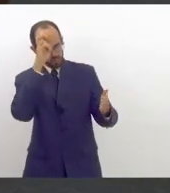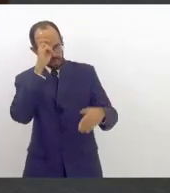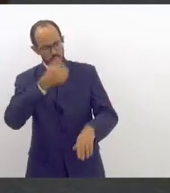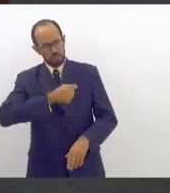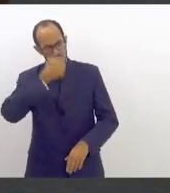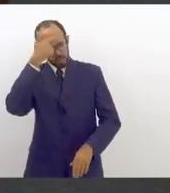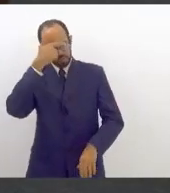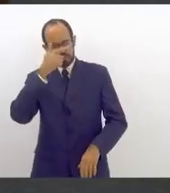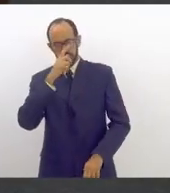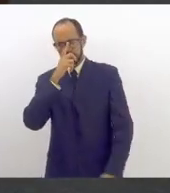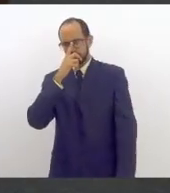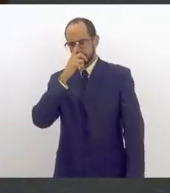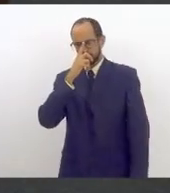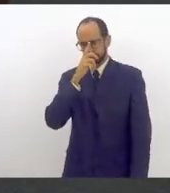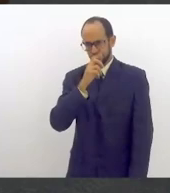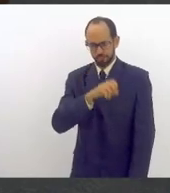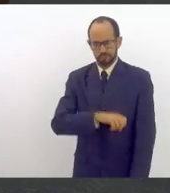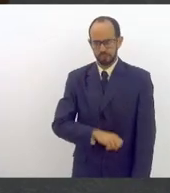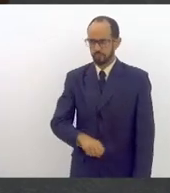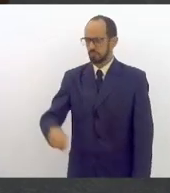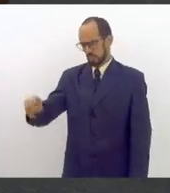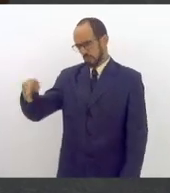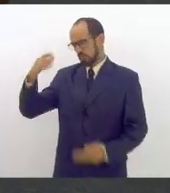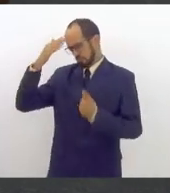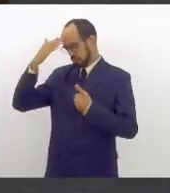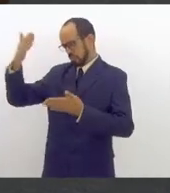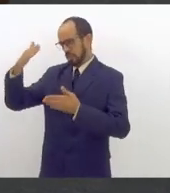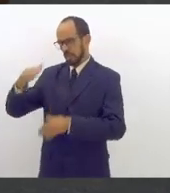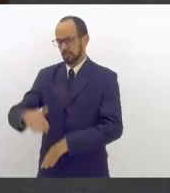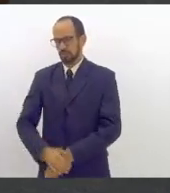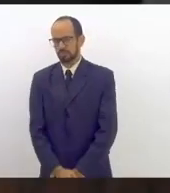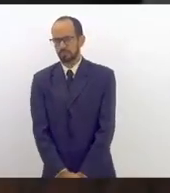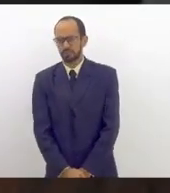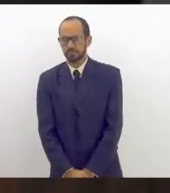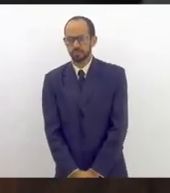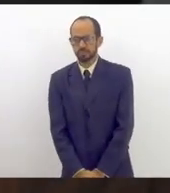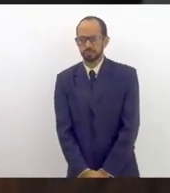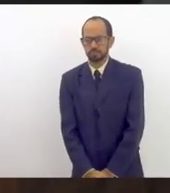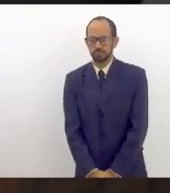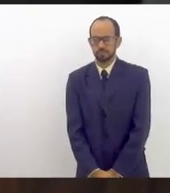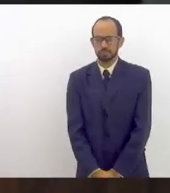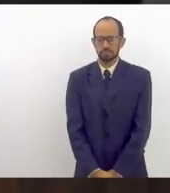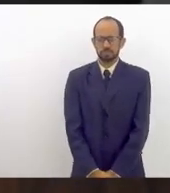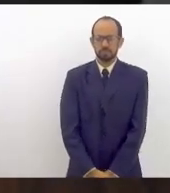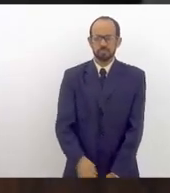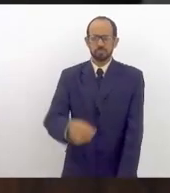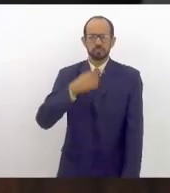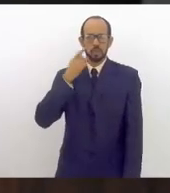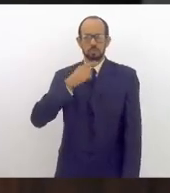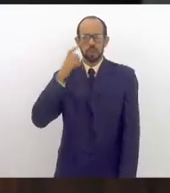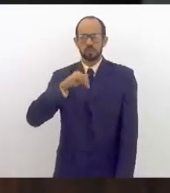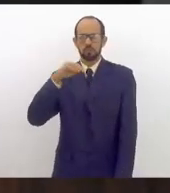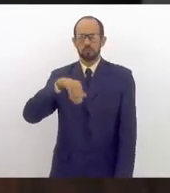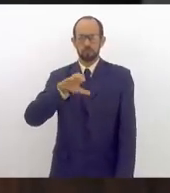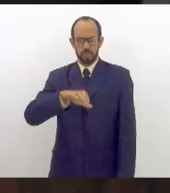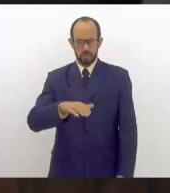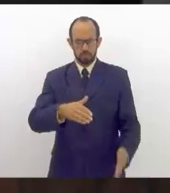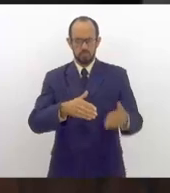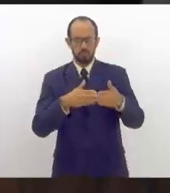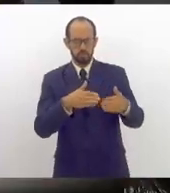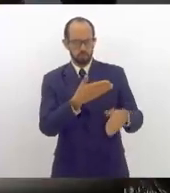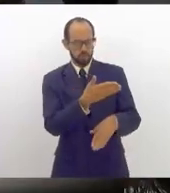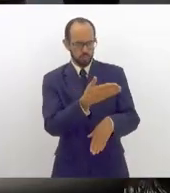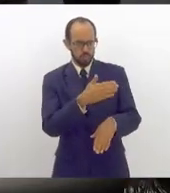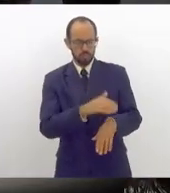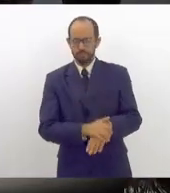Até quinta-feira, 12 horas, produção Isso. de emendas. Muito okay. obrigada. Chamar o deputado Carlos Mink, por favor. Tá ok. Deputado